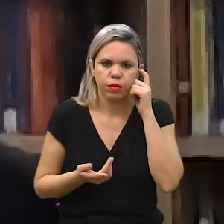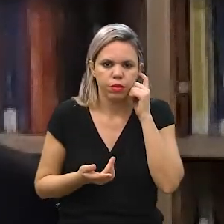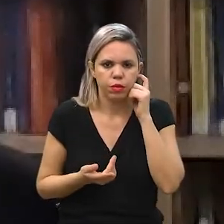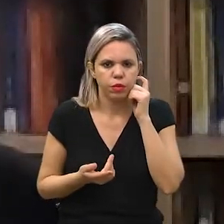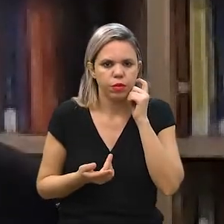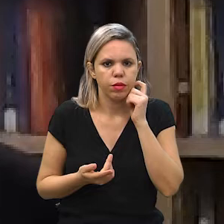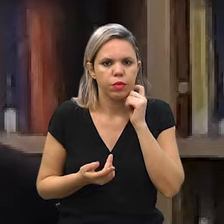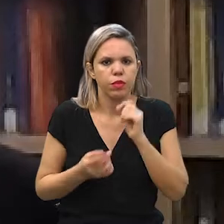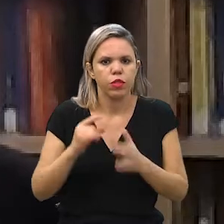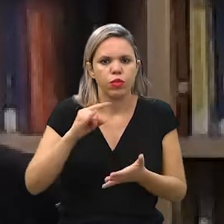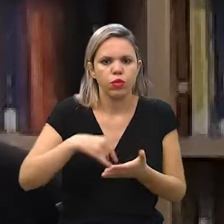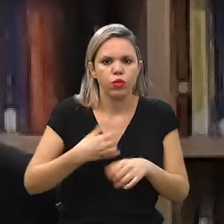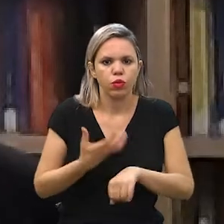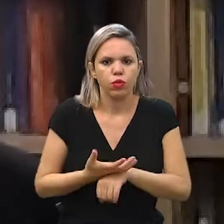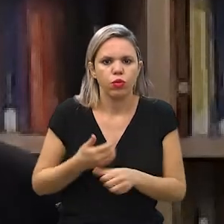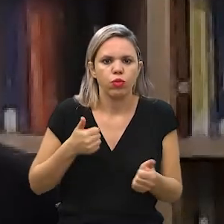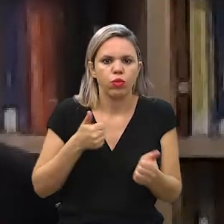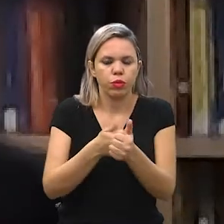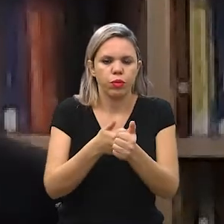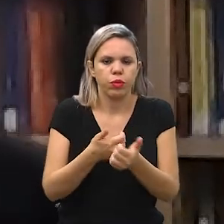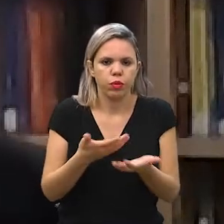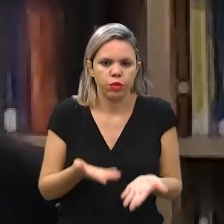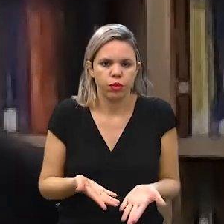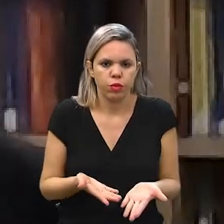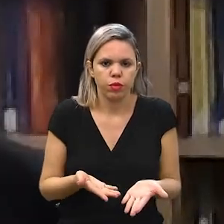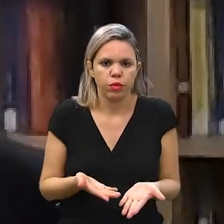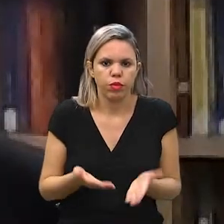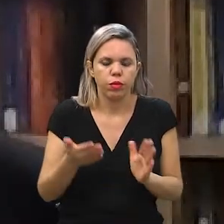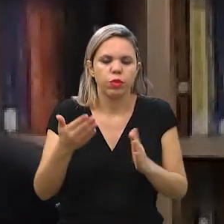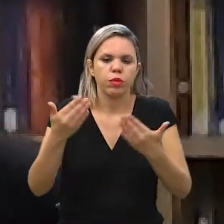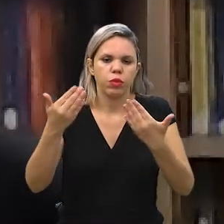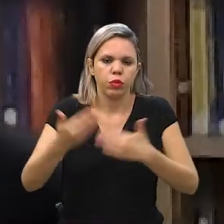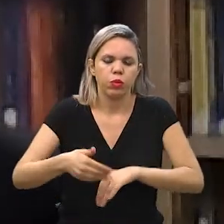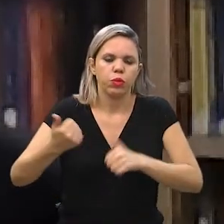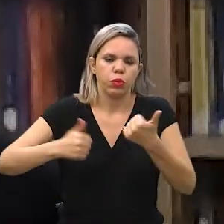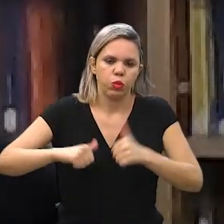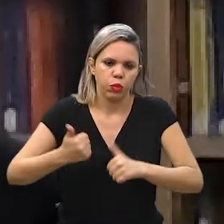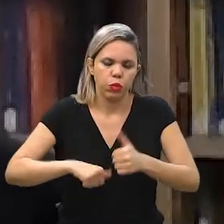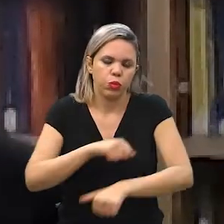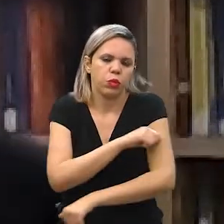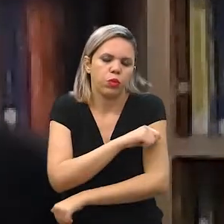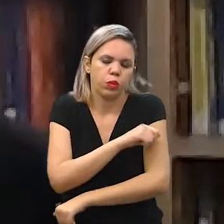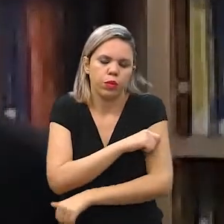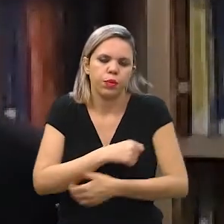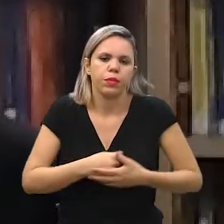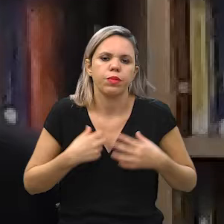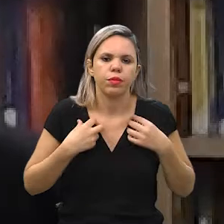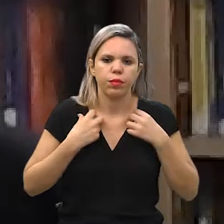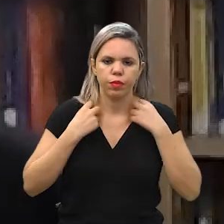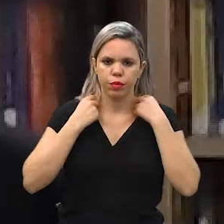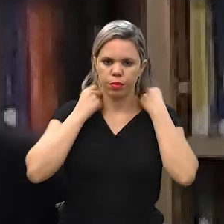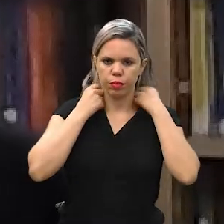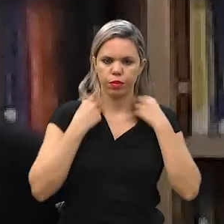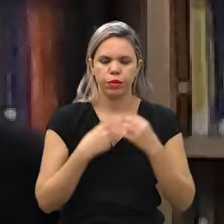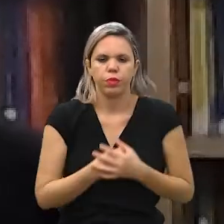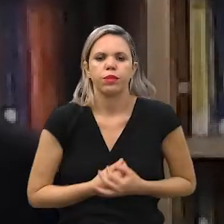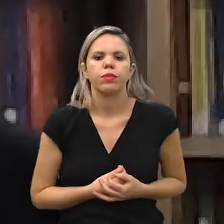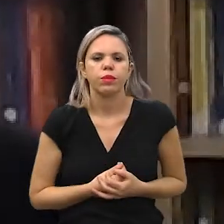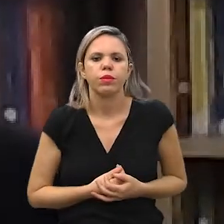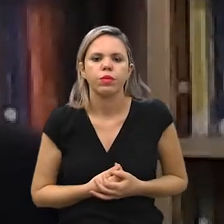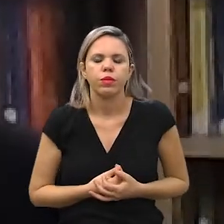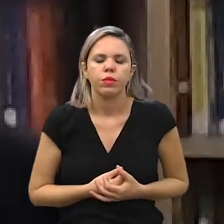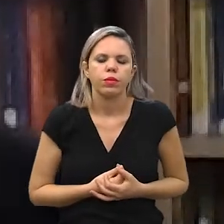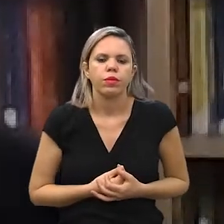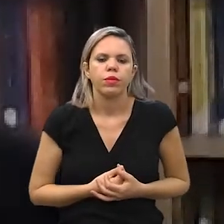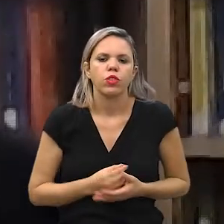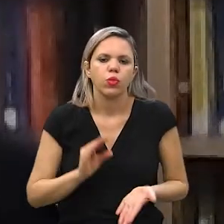desse currículo, né, um acompanhamento do currículo, provas, avaliar o desempenho dos estudantes e tal, e além disso, né,